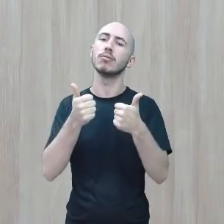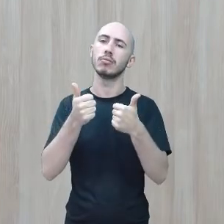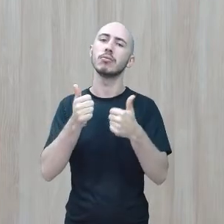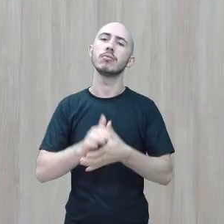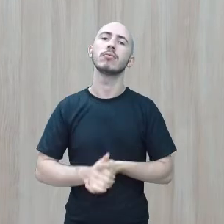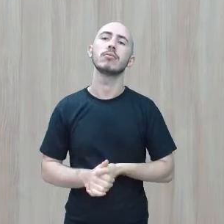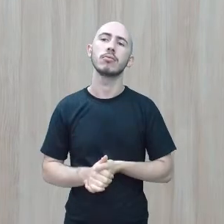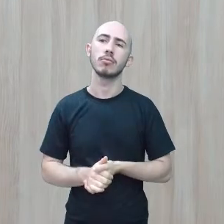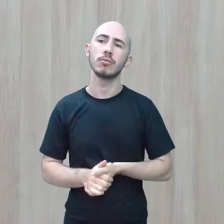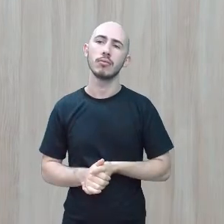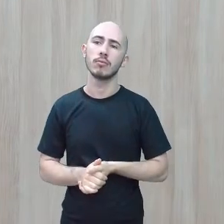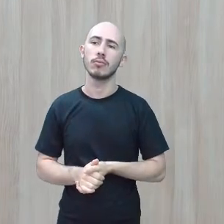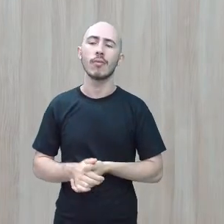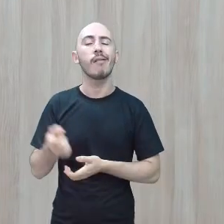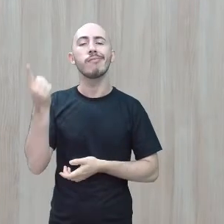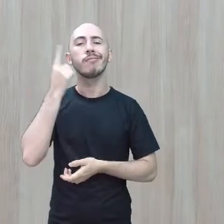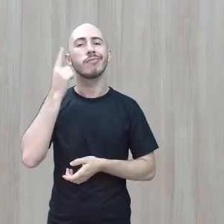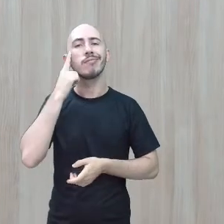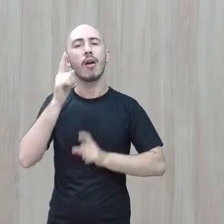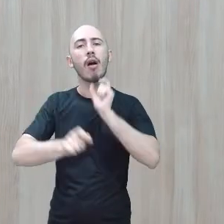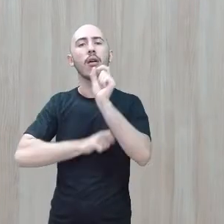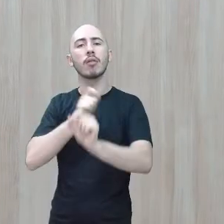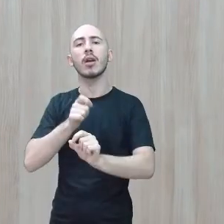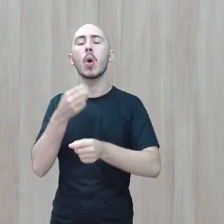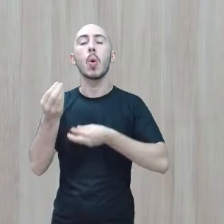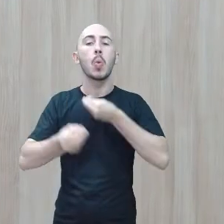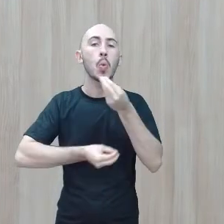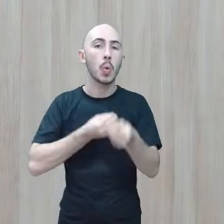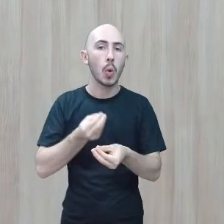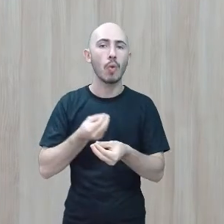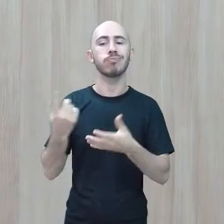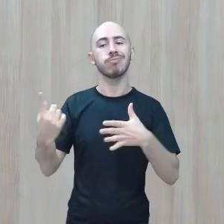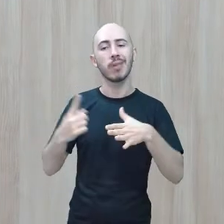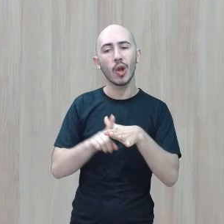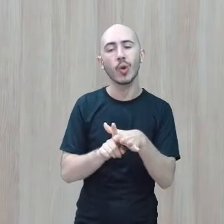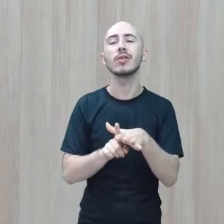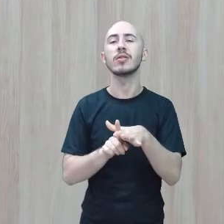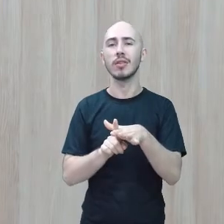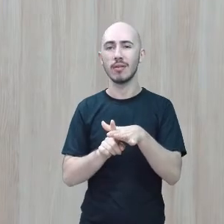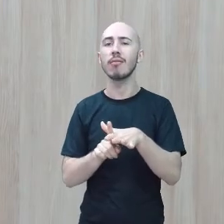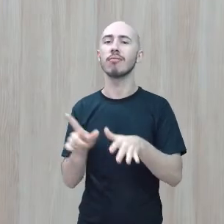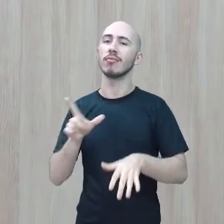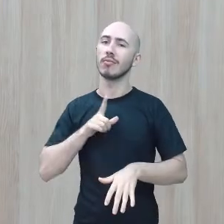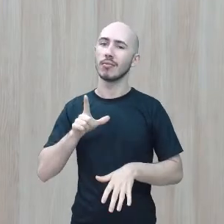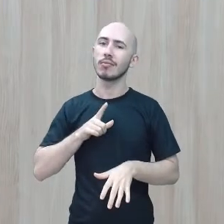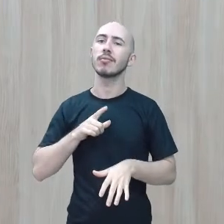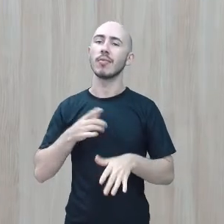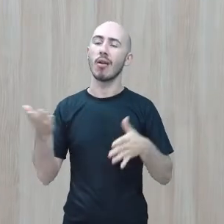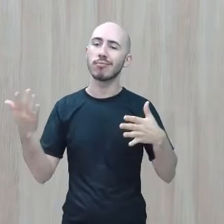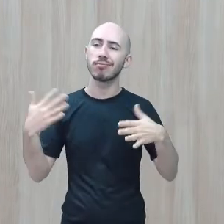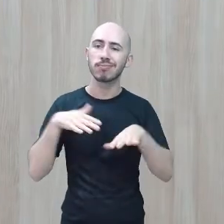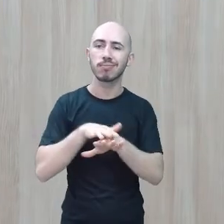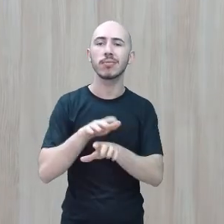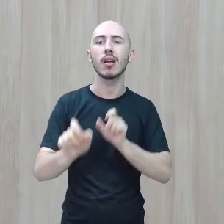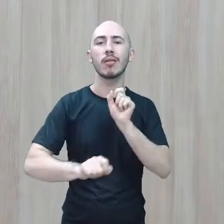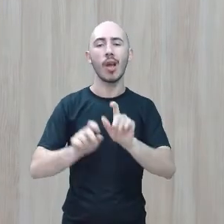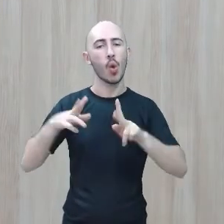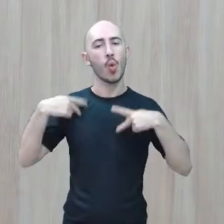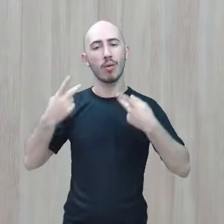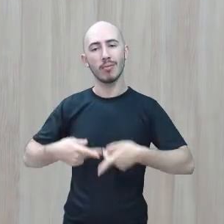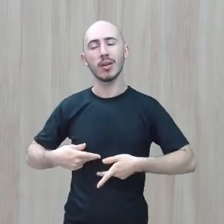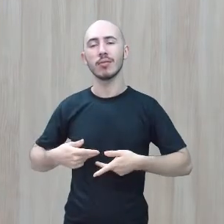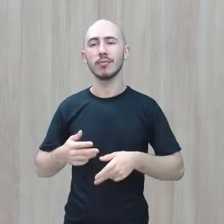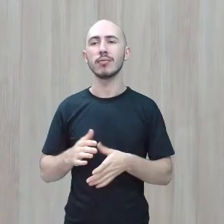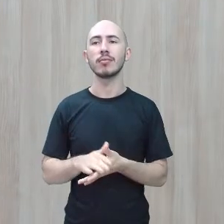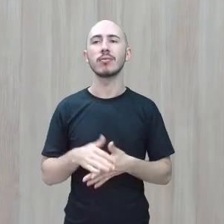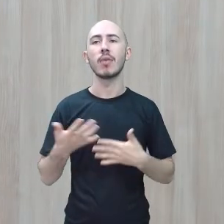nossa cidade, né, pensando a nossa cidade de uma forma inclusiva, de uma forma mais humana. Então, algumas